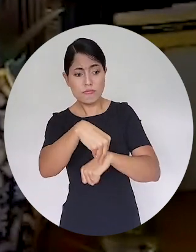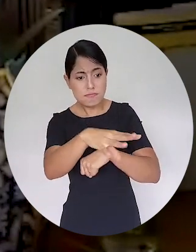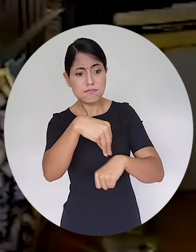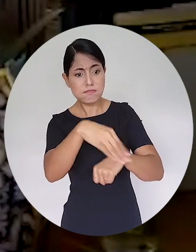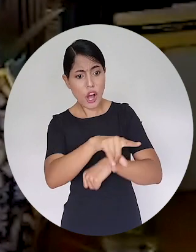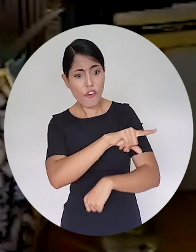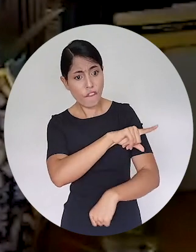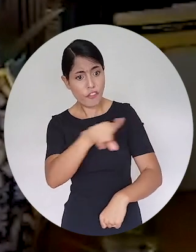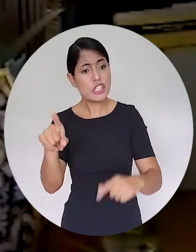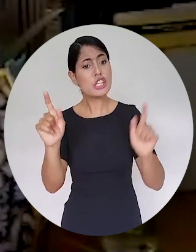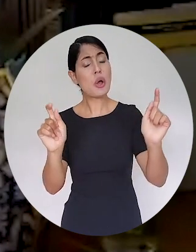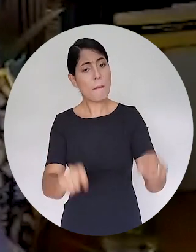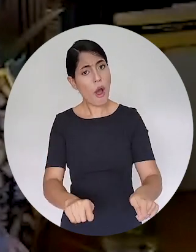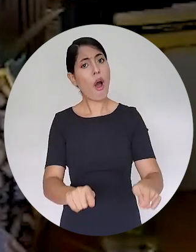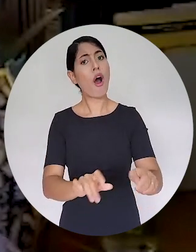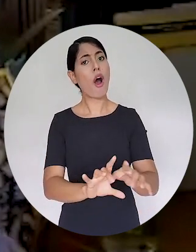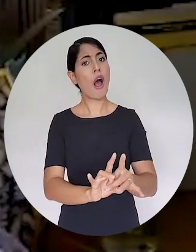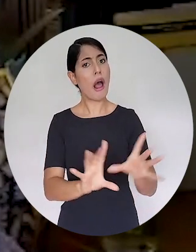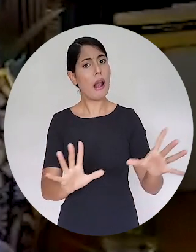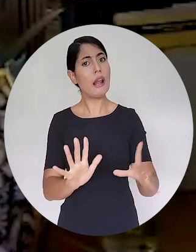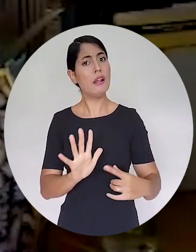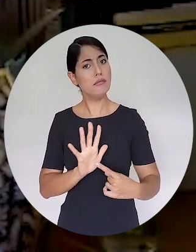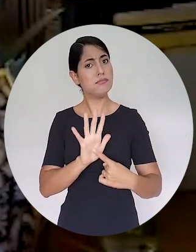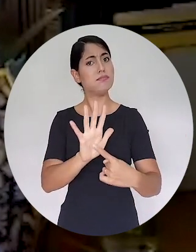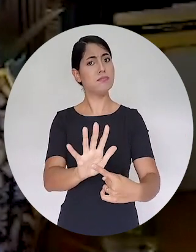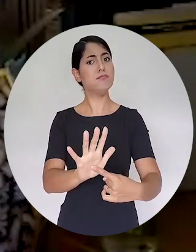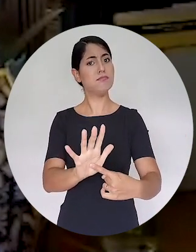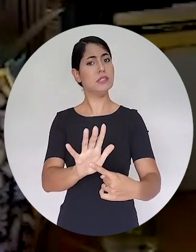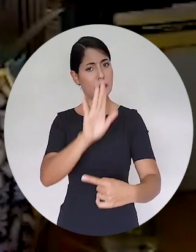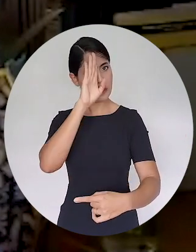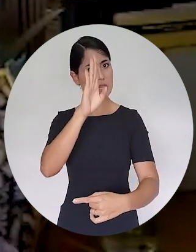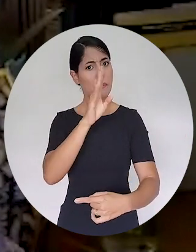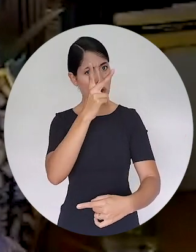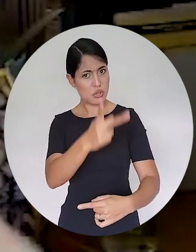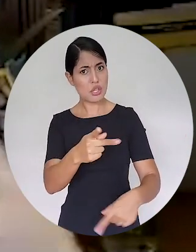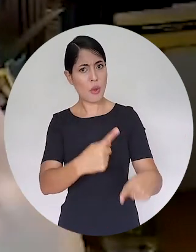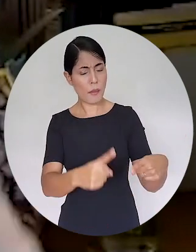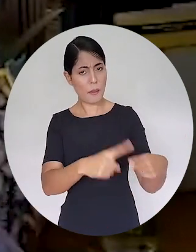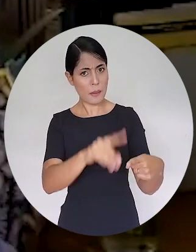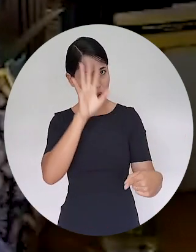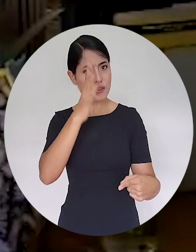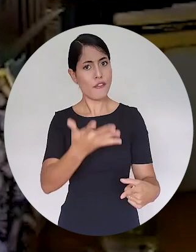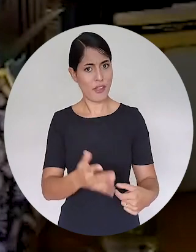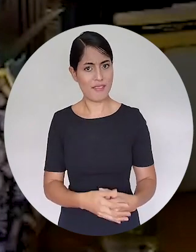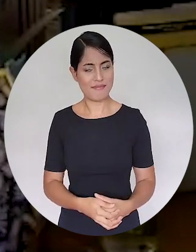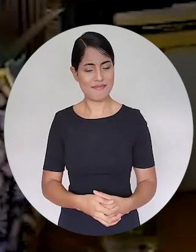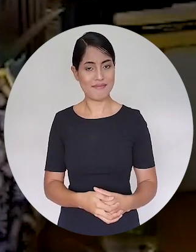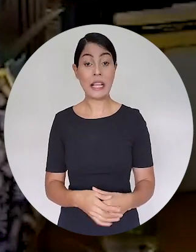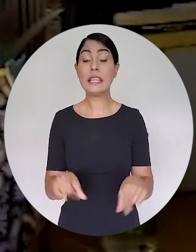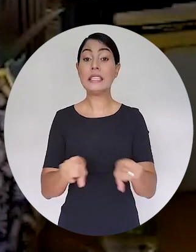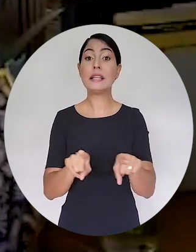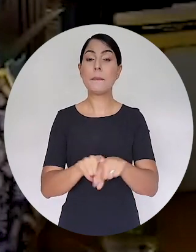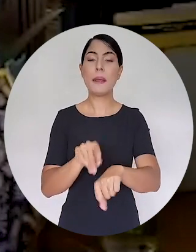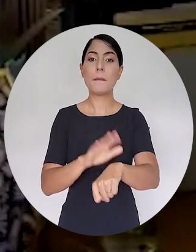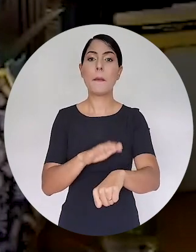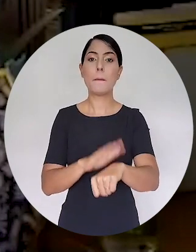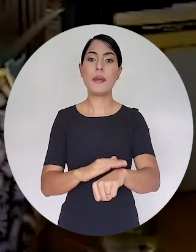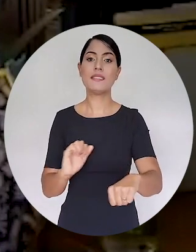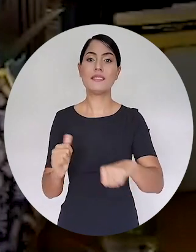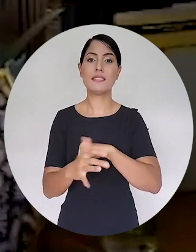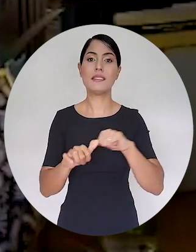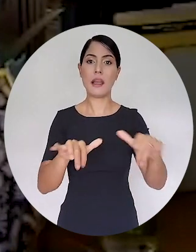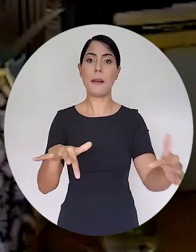que elas podem sim ser protagonistas dos seus problemas, aprender a ouvir. Eu acho que a pandemia fez muito isso. A